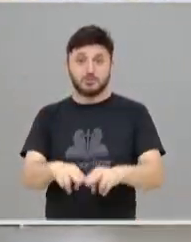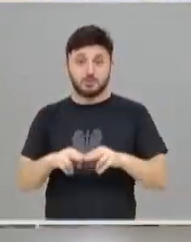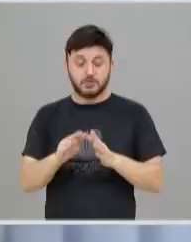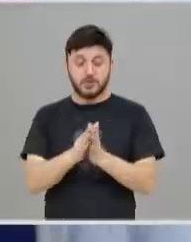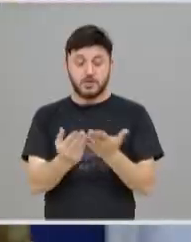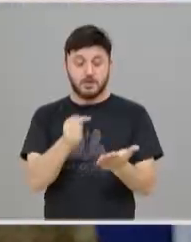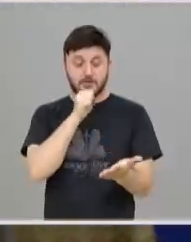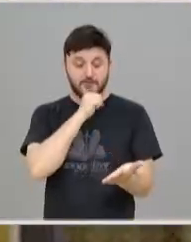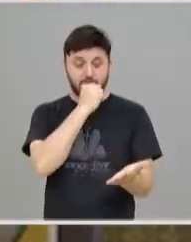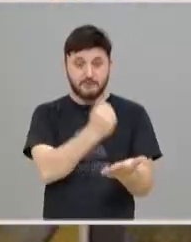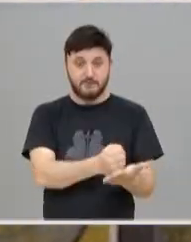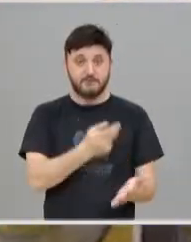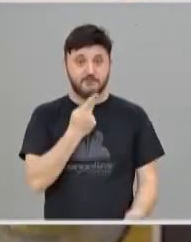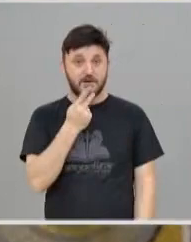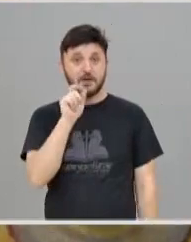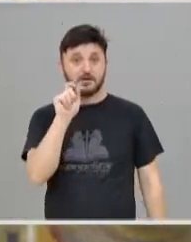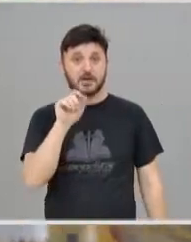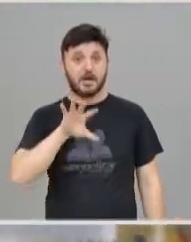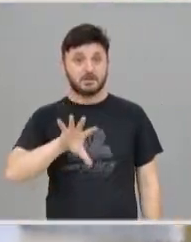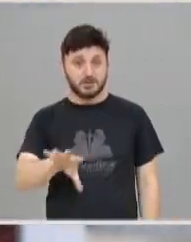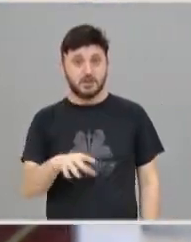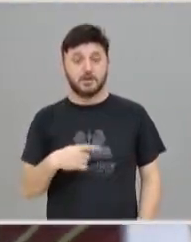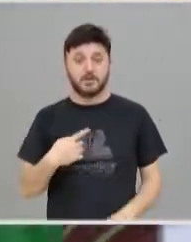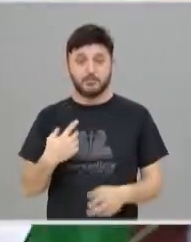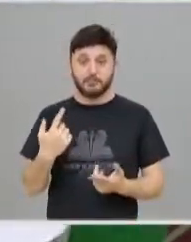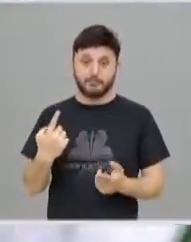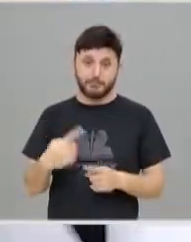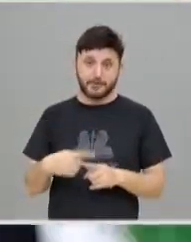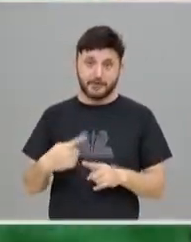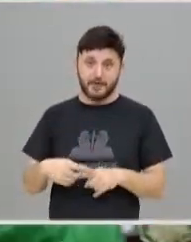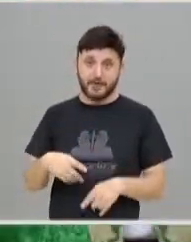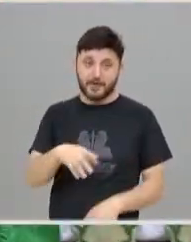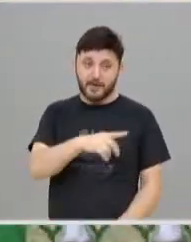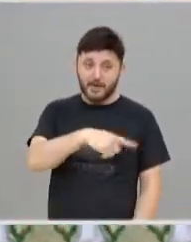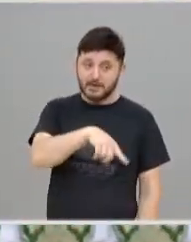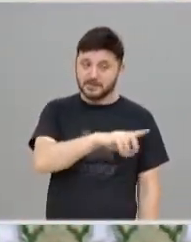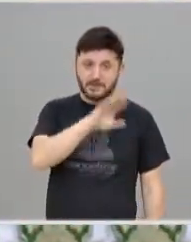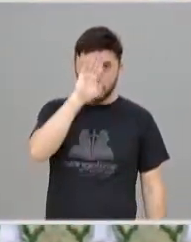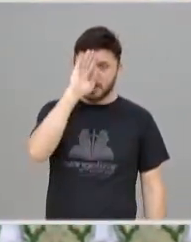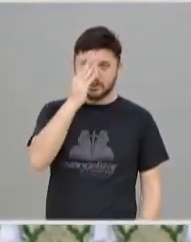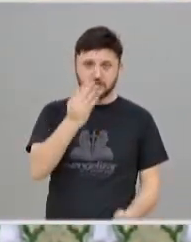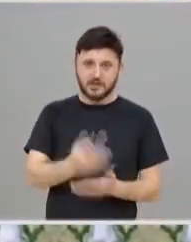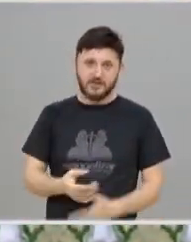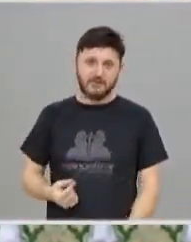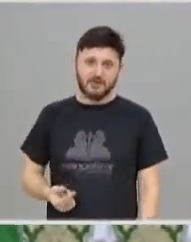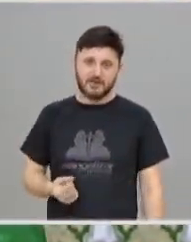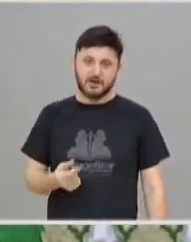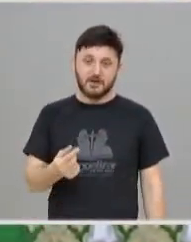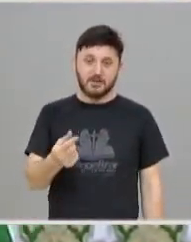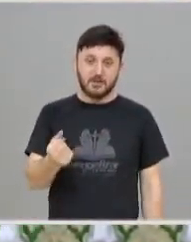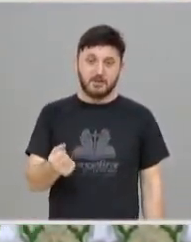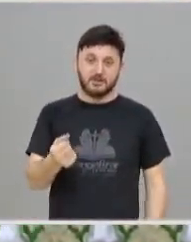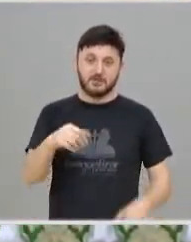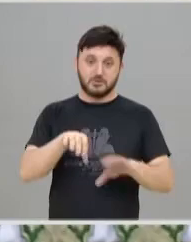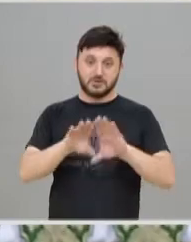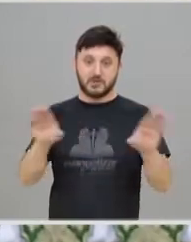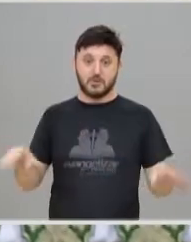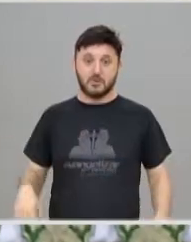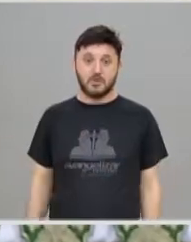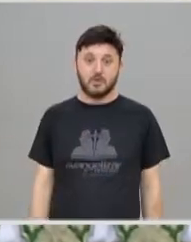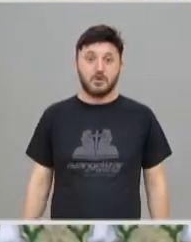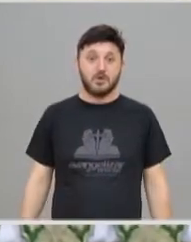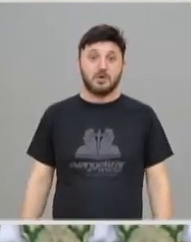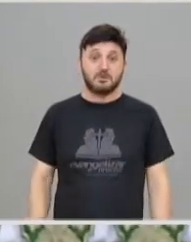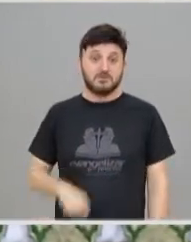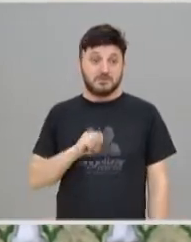assim, mesmo porque não se acreditava na eternidade. Então, como você vai morrer? Não, de